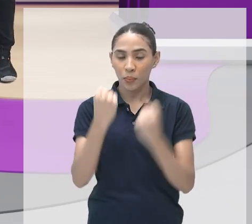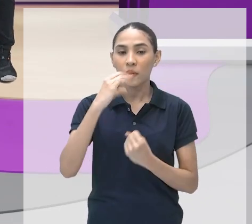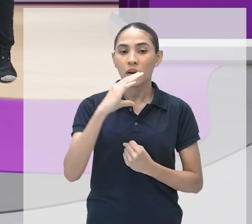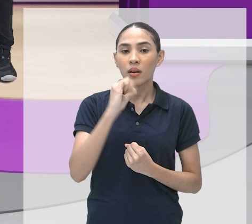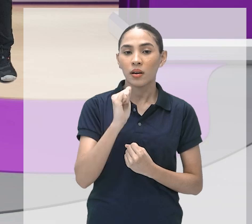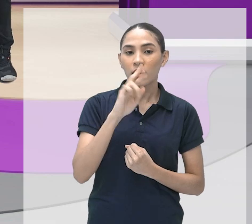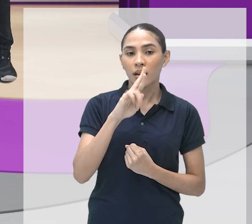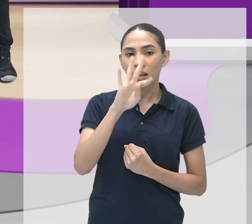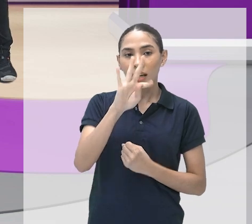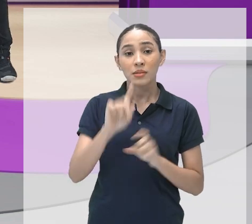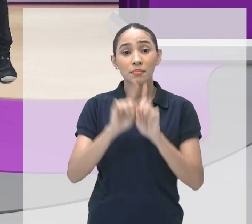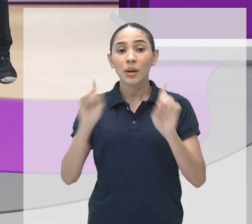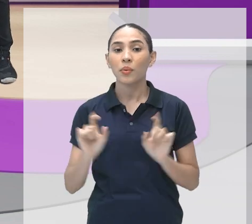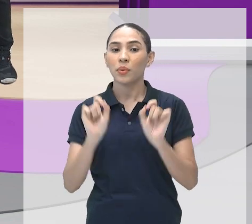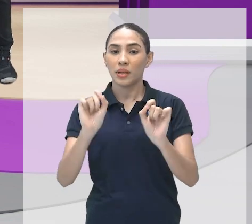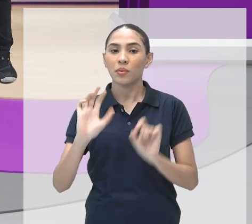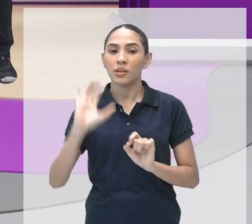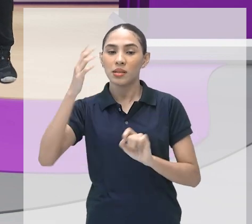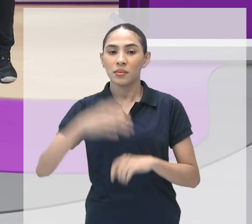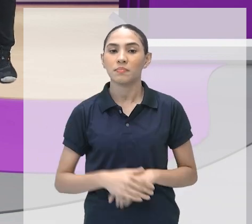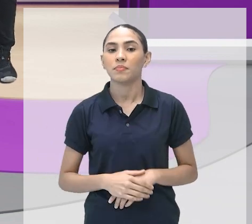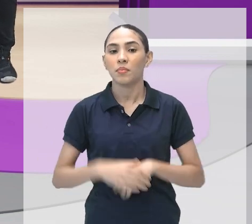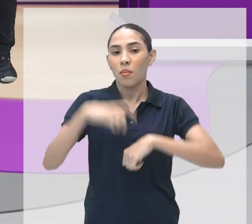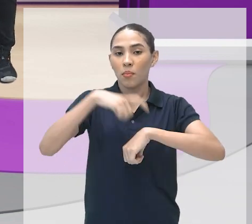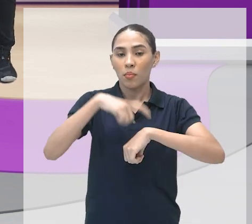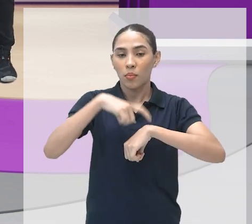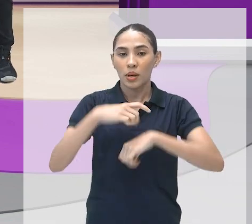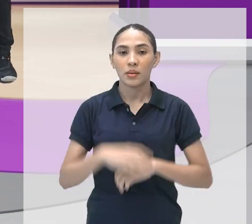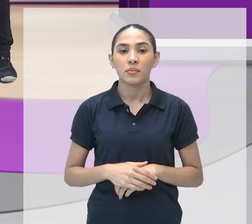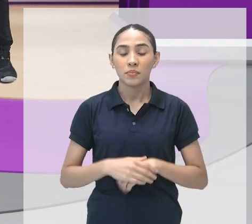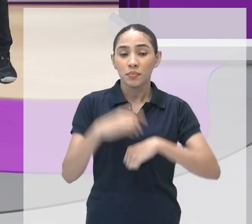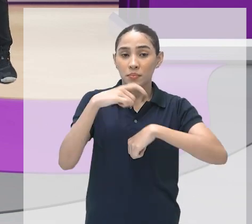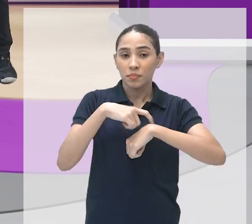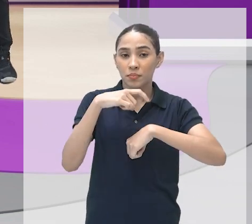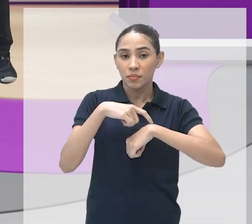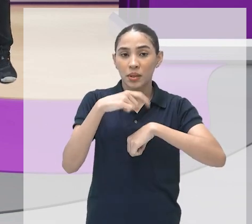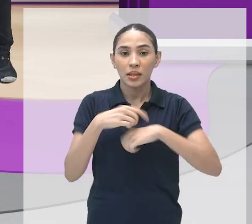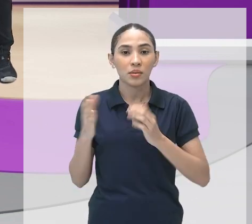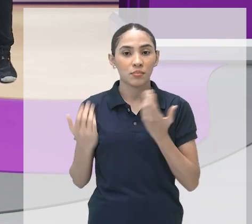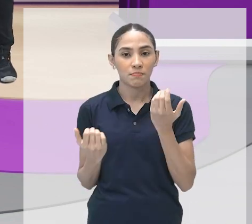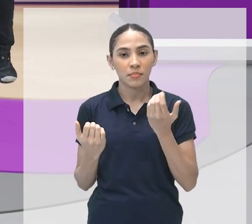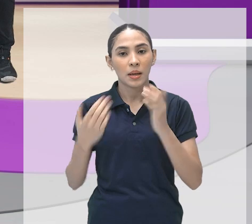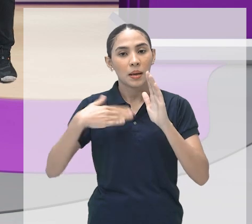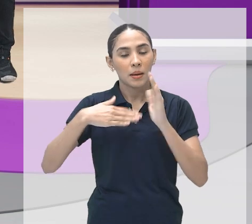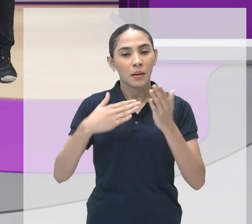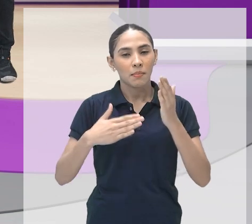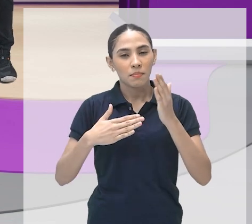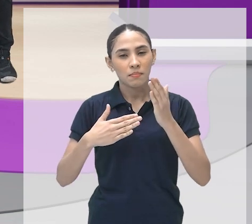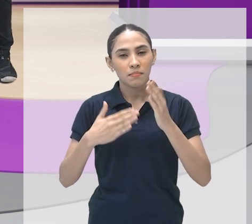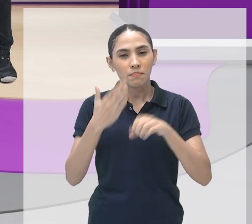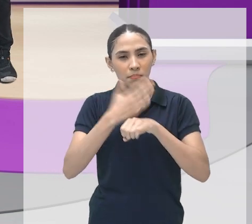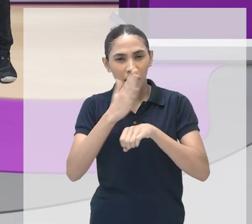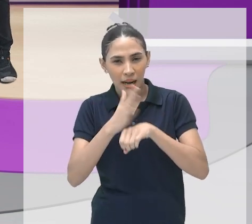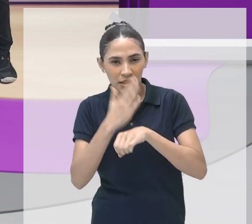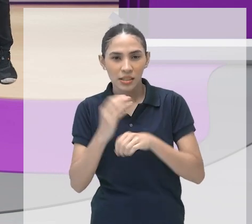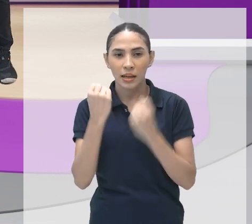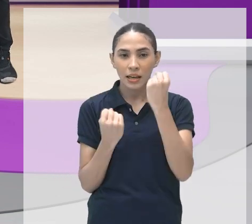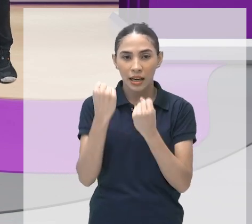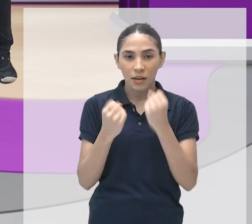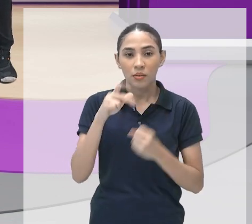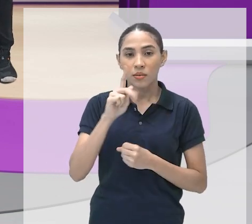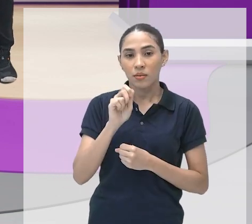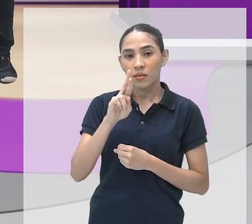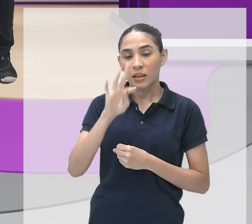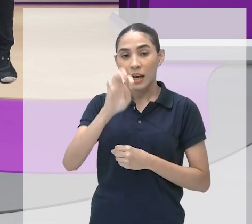e o que aconteceu? Durante o treino classificatório de uma importante prova de kart, os pilotos Everton e